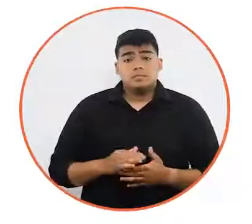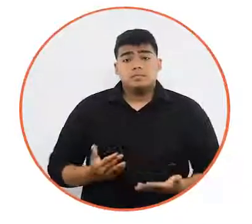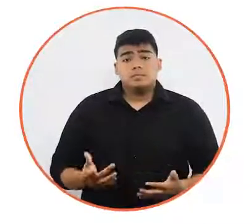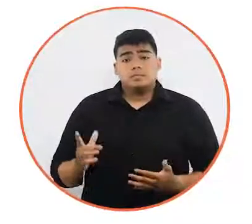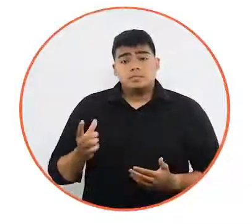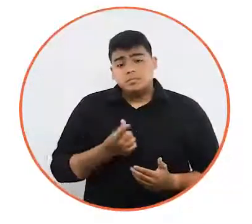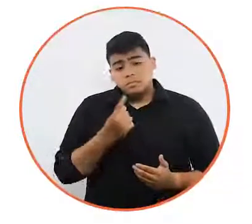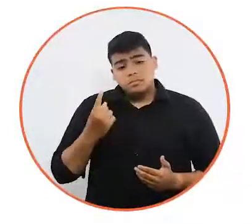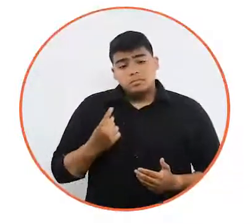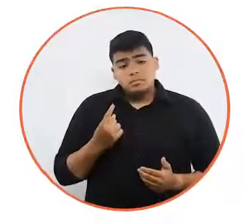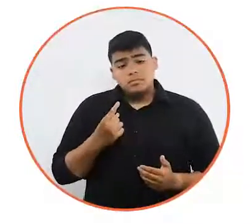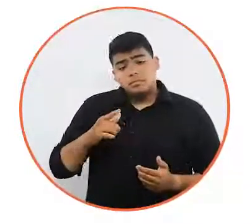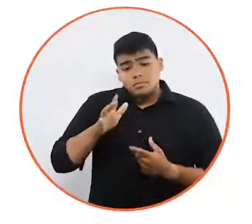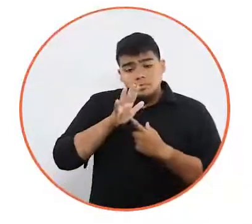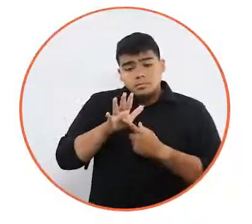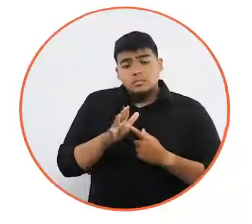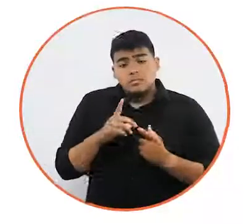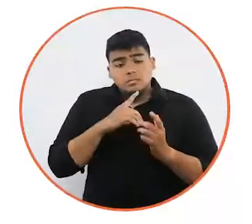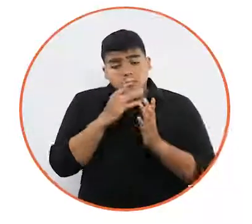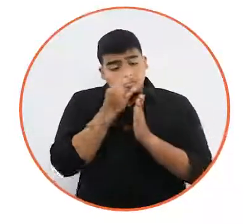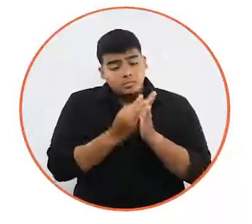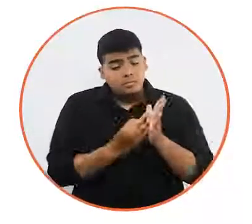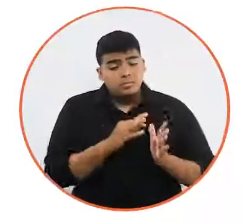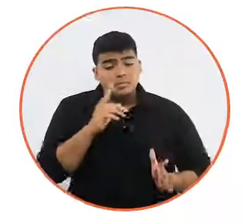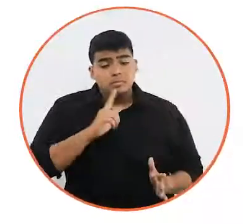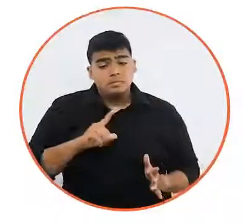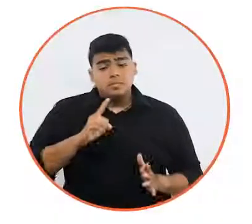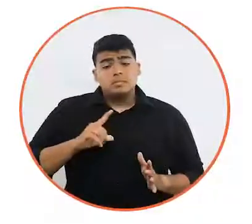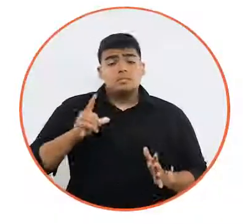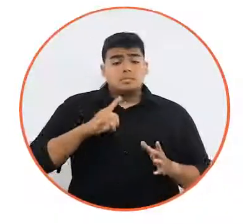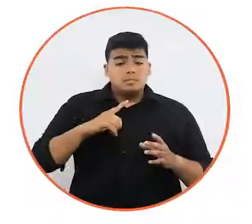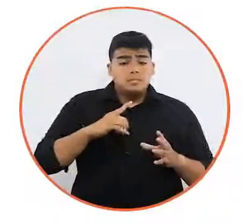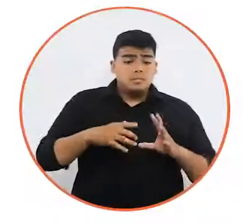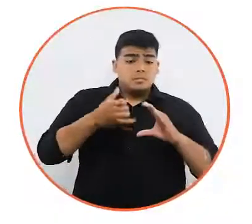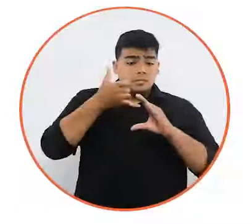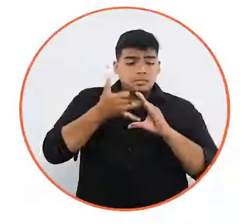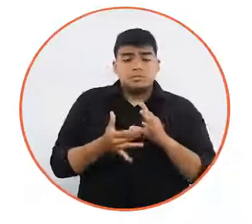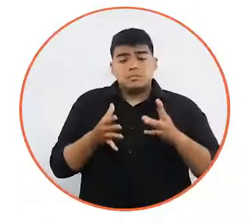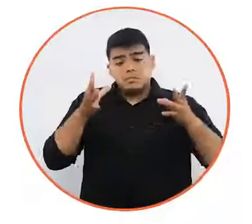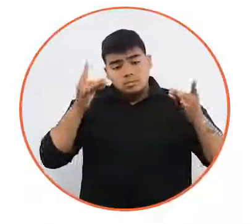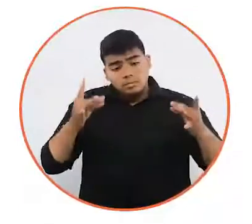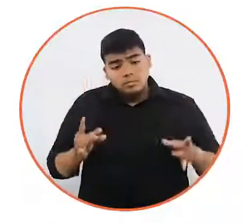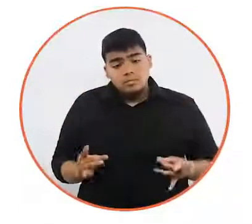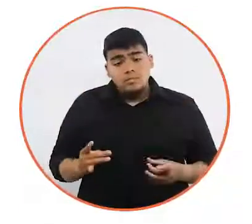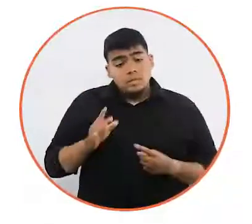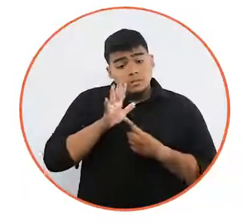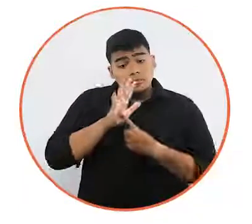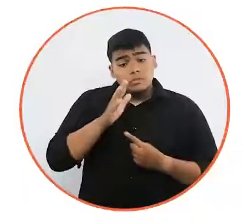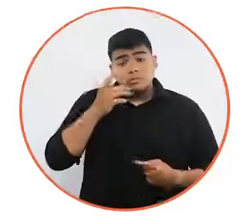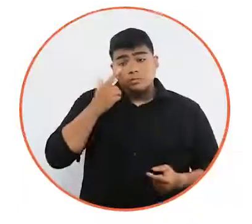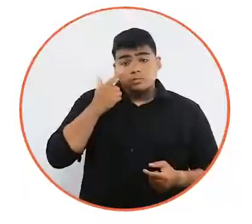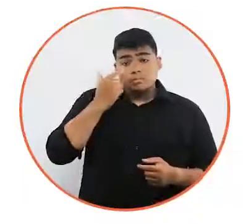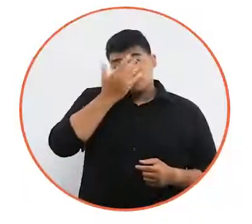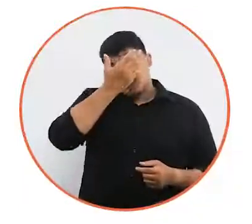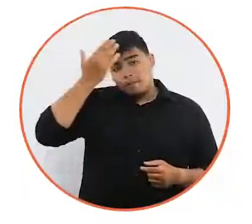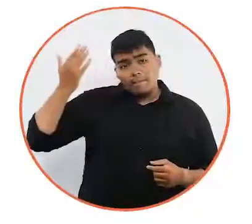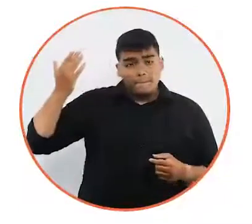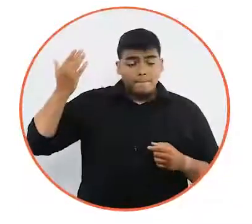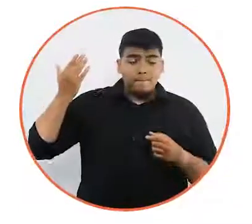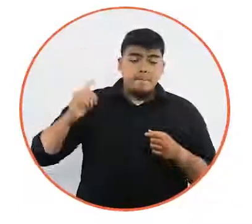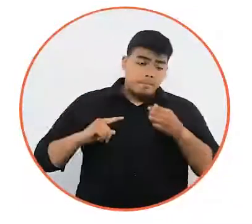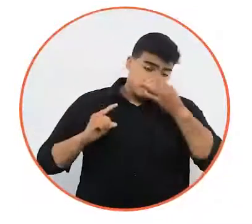então nós podemos definir aí o texto literário como um texto que tem complexidade, já deixei em destaque aí para facilitar para vocês, ok?